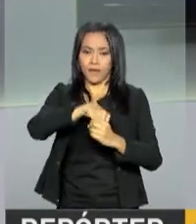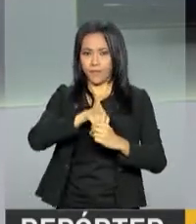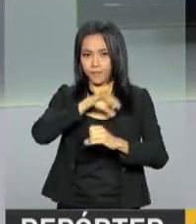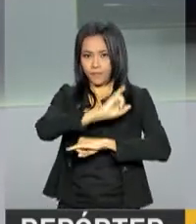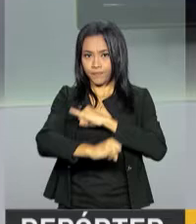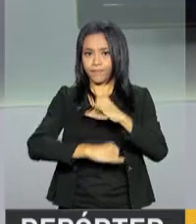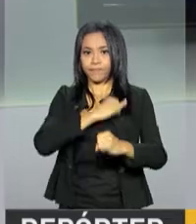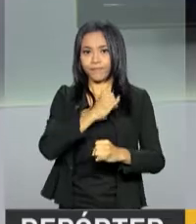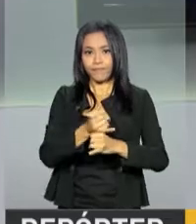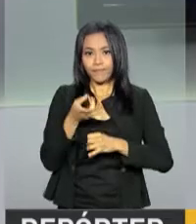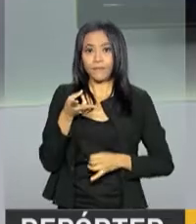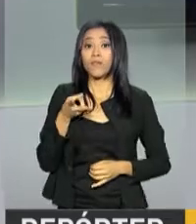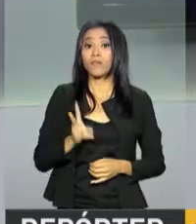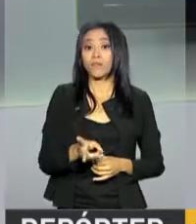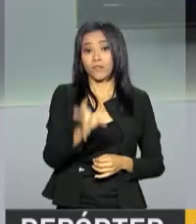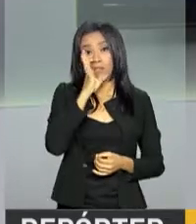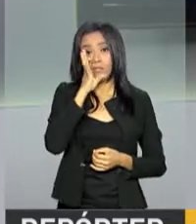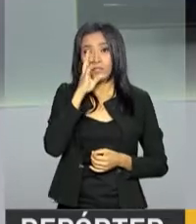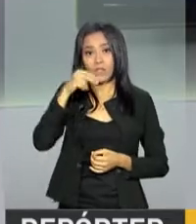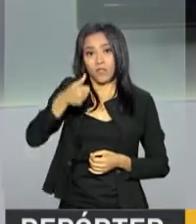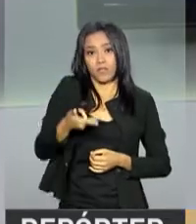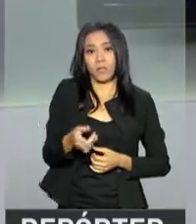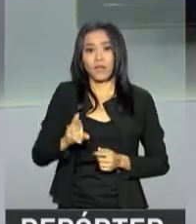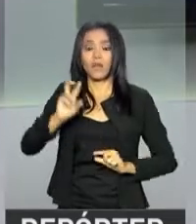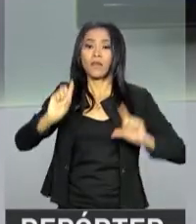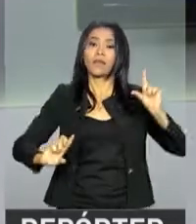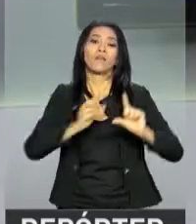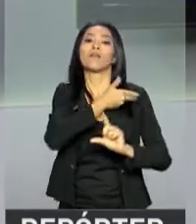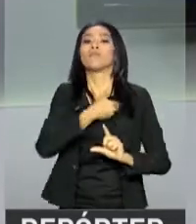na página da NBR na internet. Continue com a